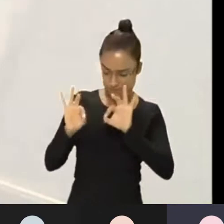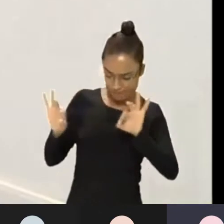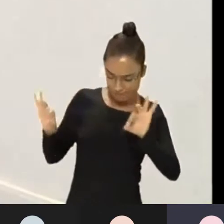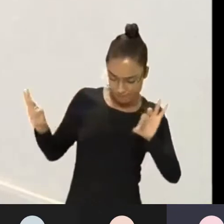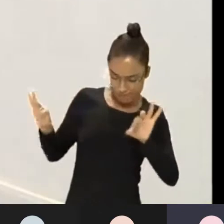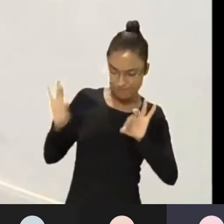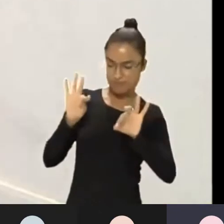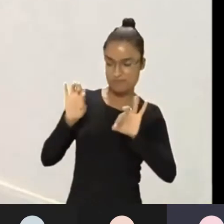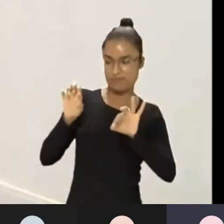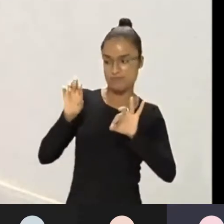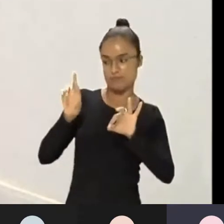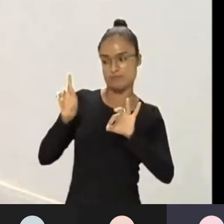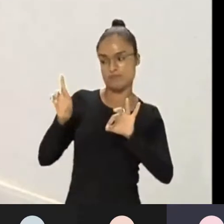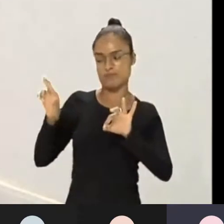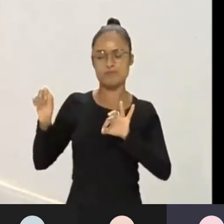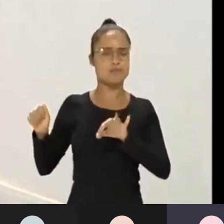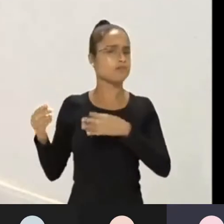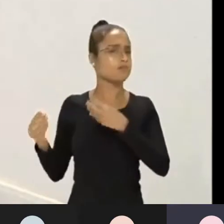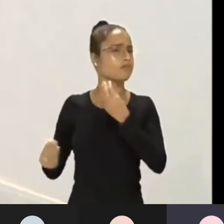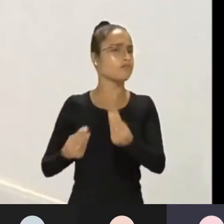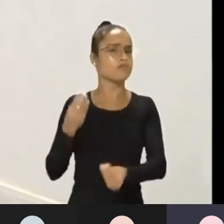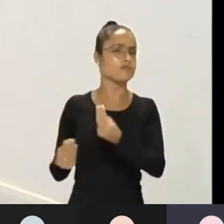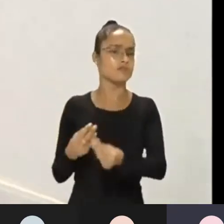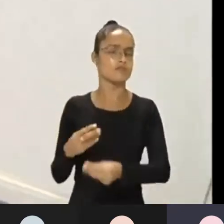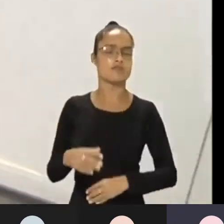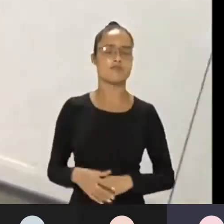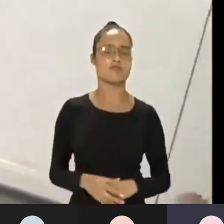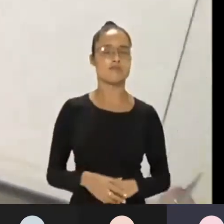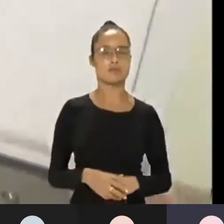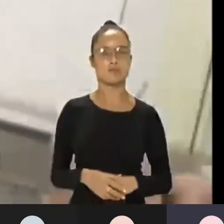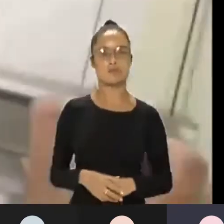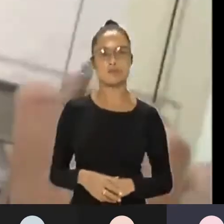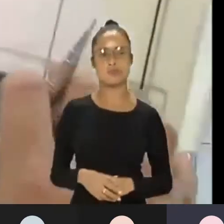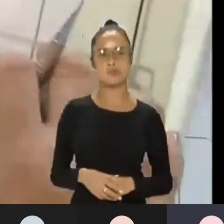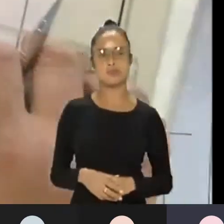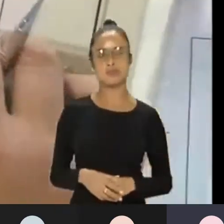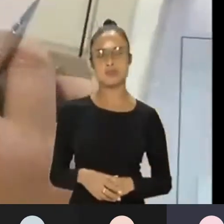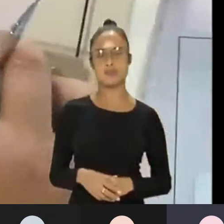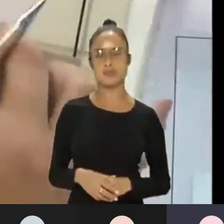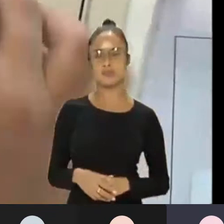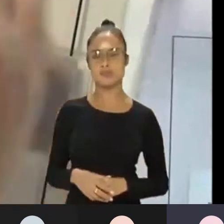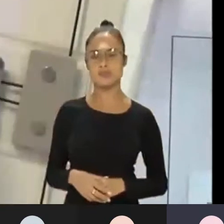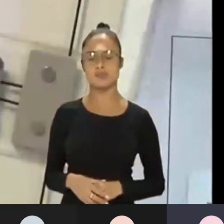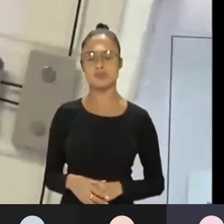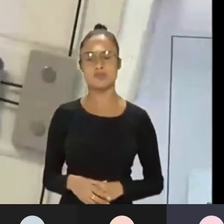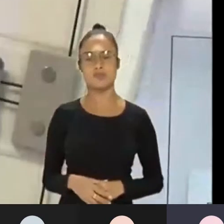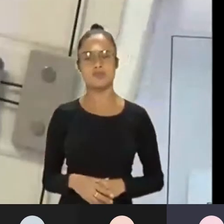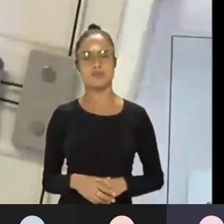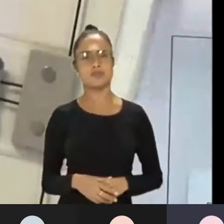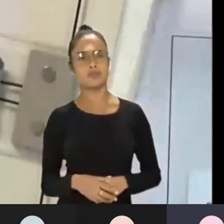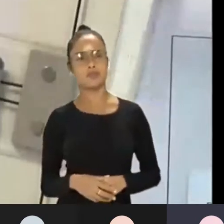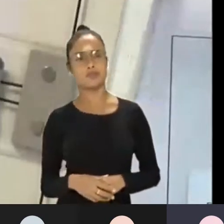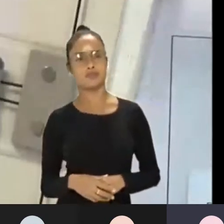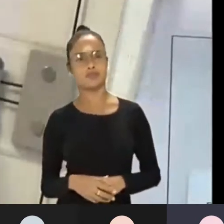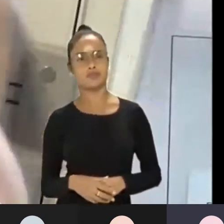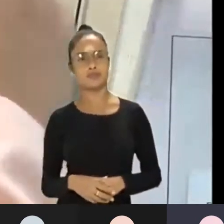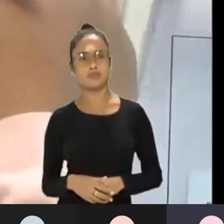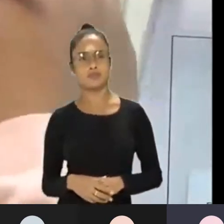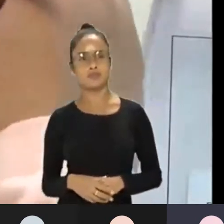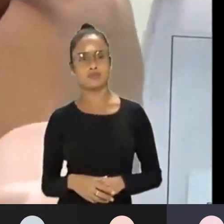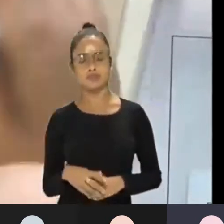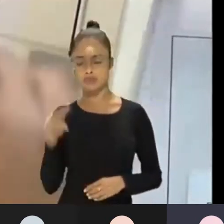terra como referência. Então, eu posso tomar como referência uma posição